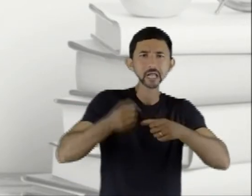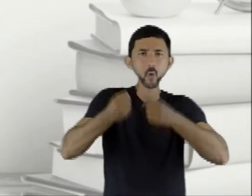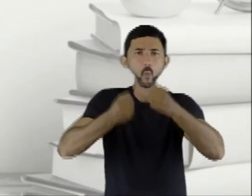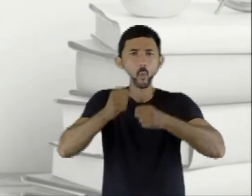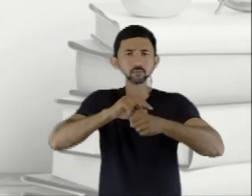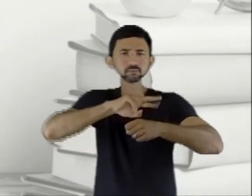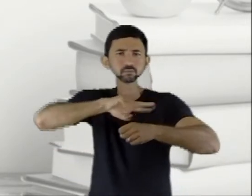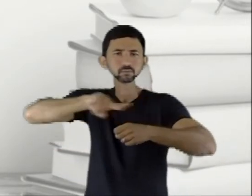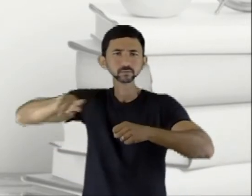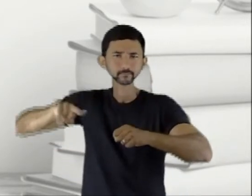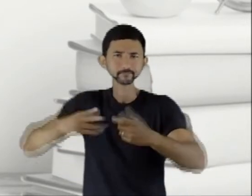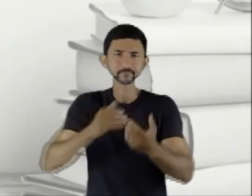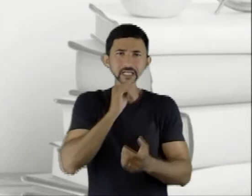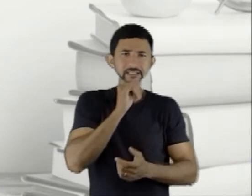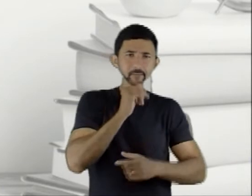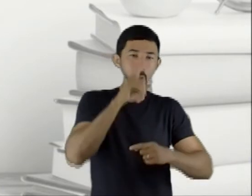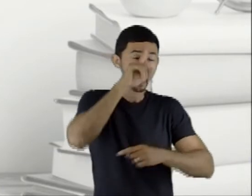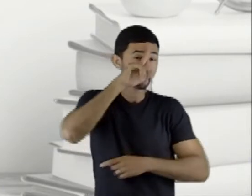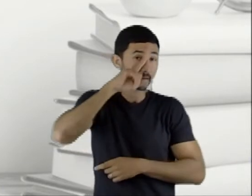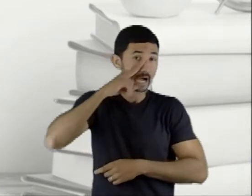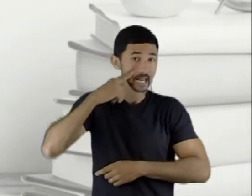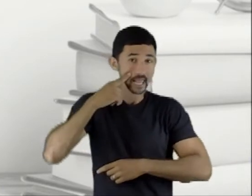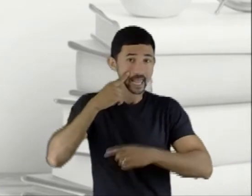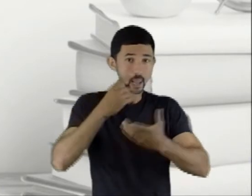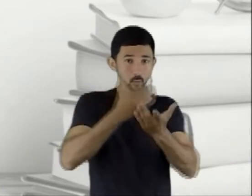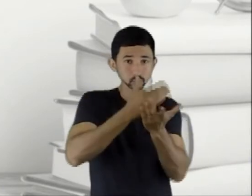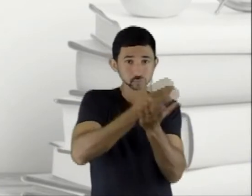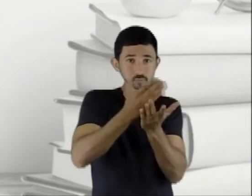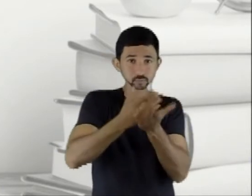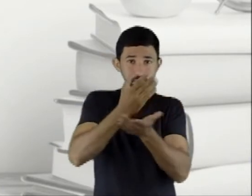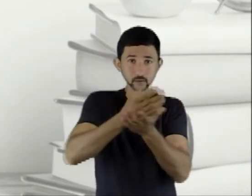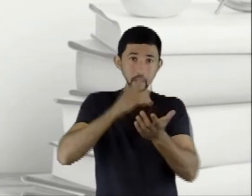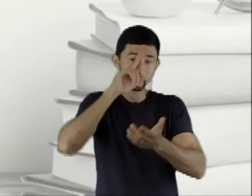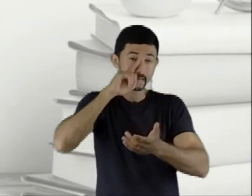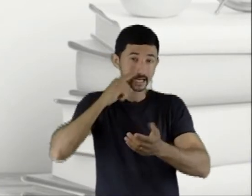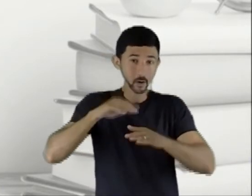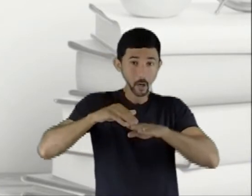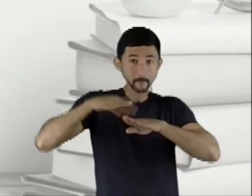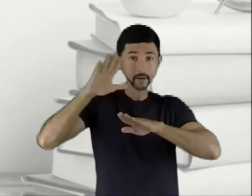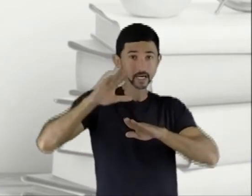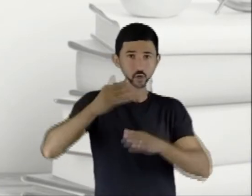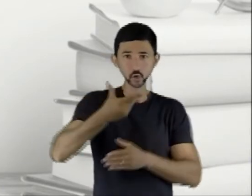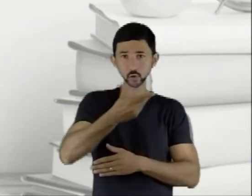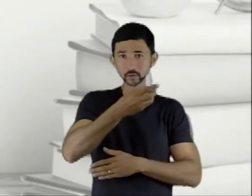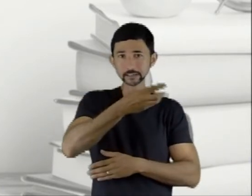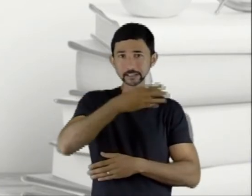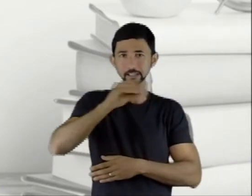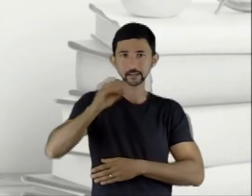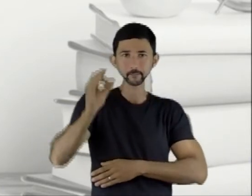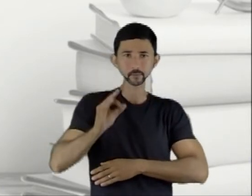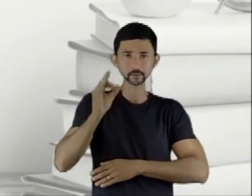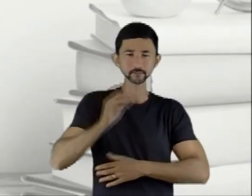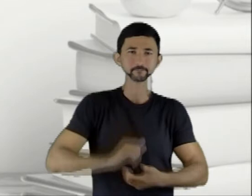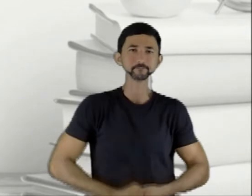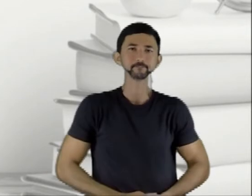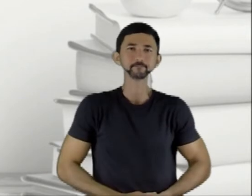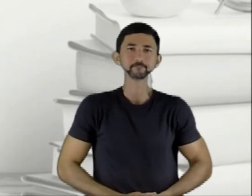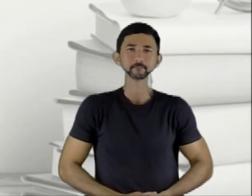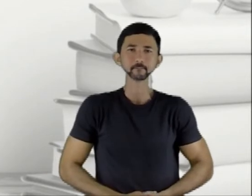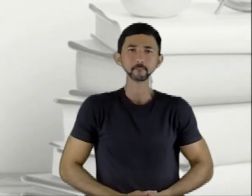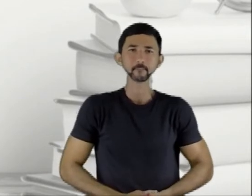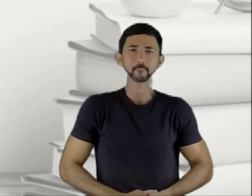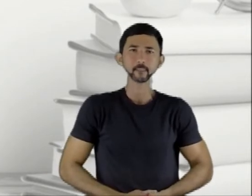fatia em amarelo é a maior, que corresponde à maior porcentagem também, 30%. Esse é o